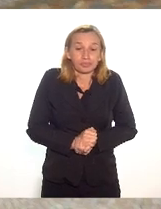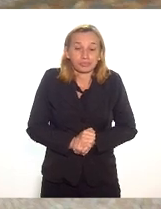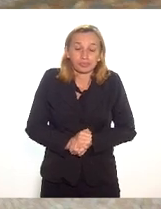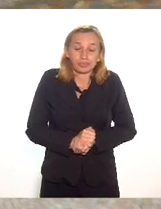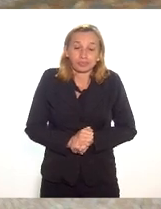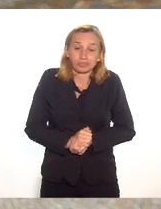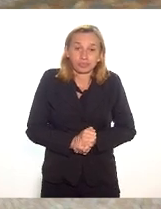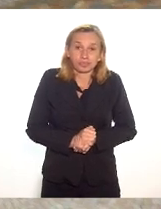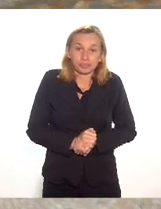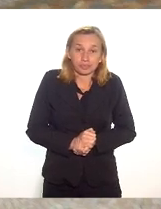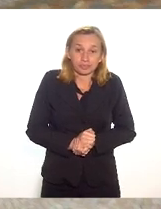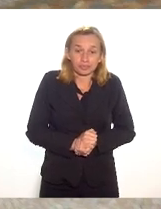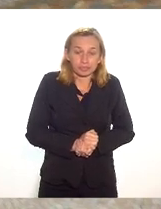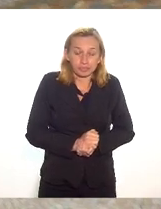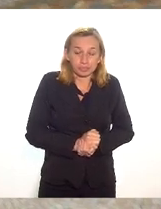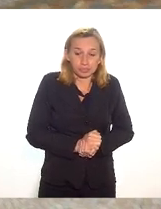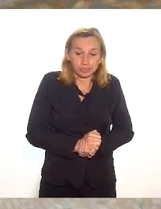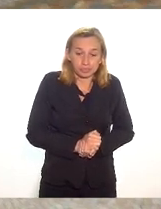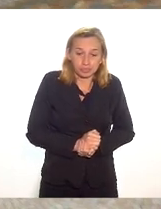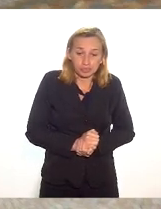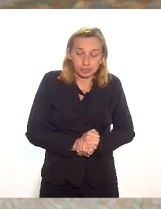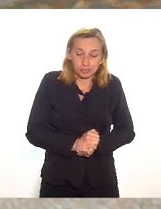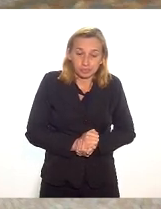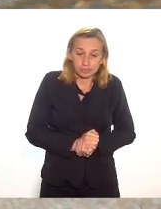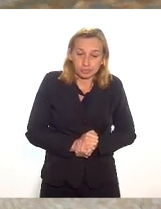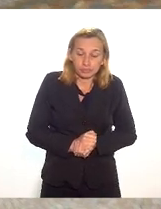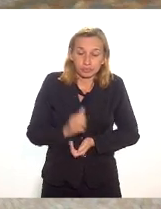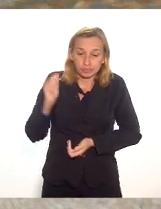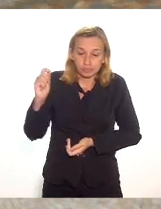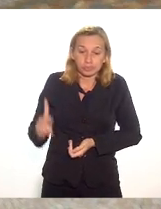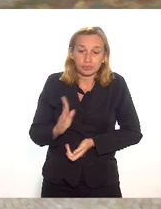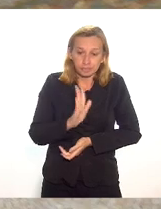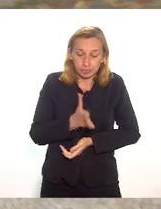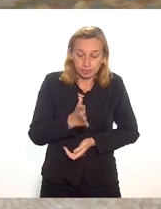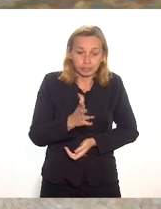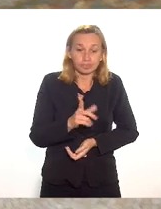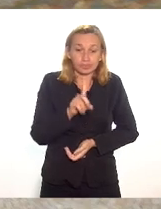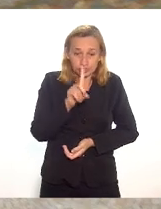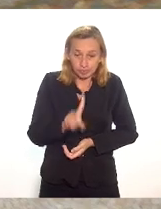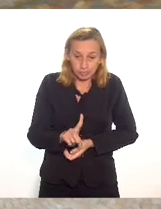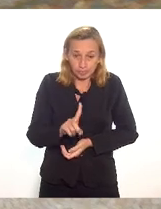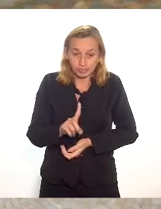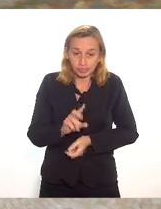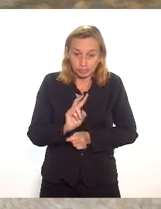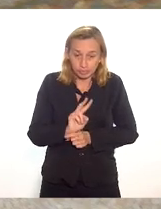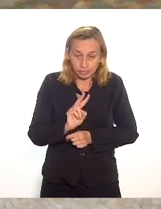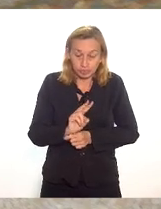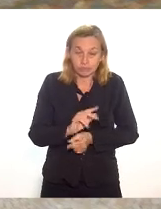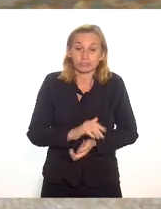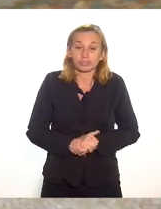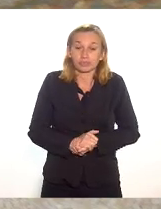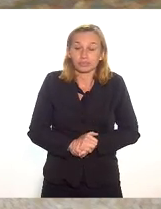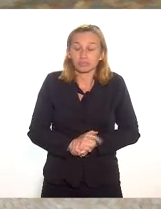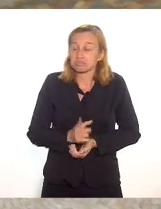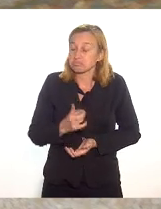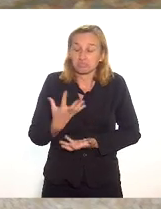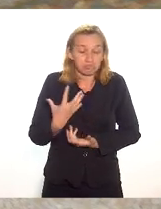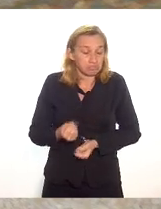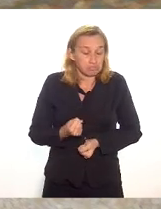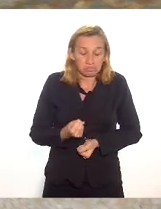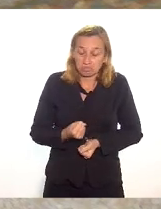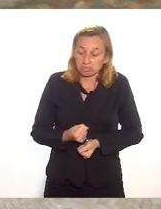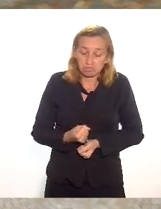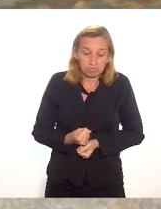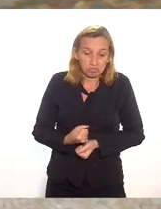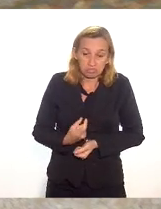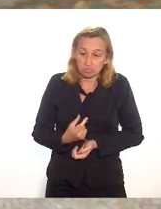índice que na aposentadoria já tinham direito à progressão e não receberam a